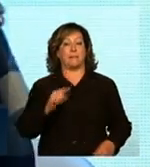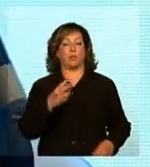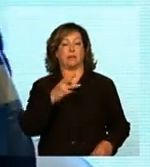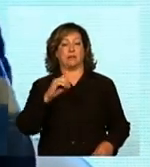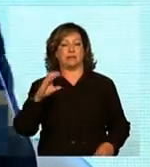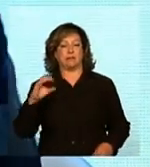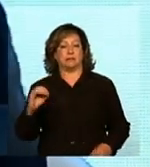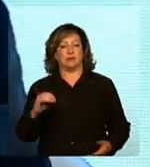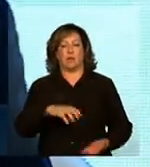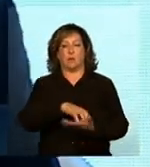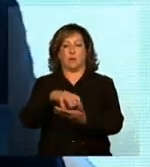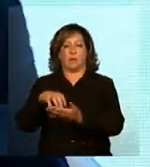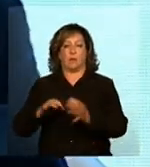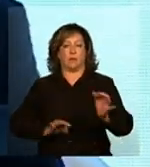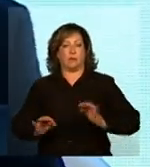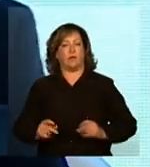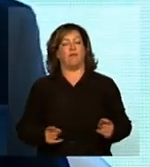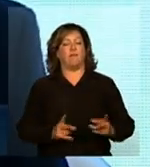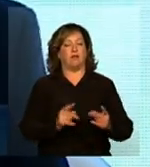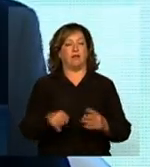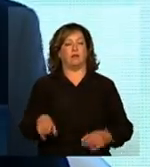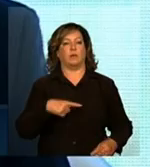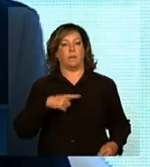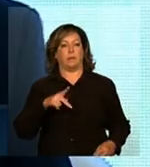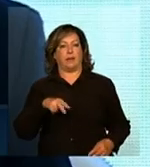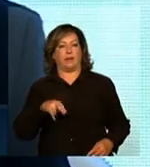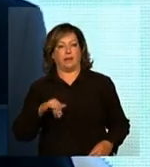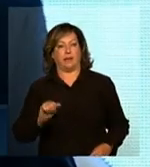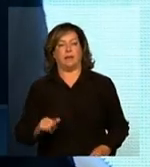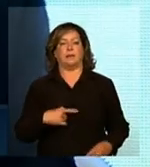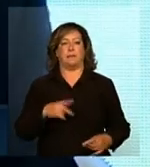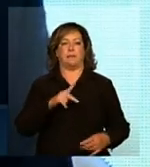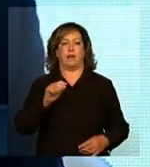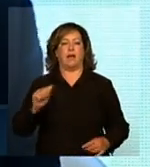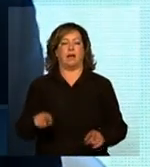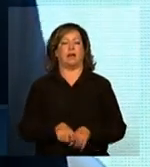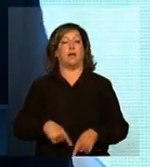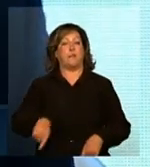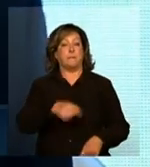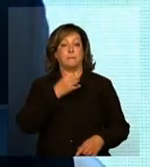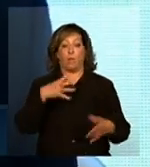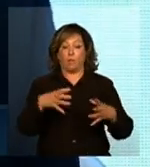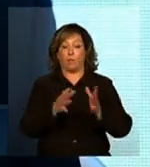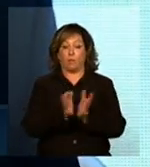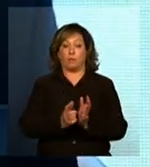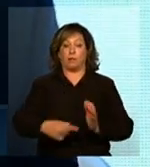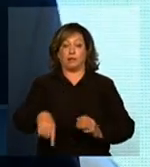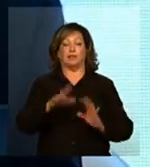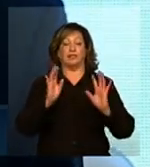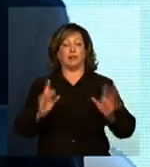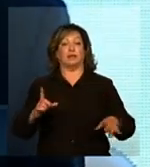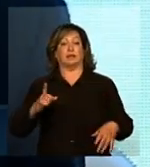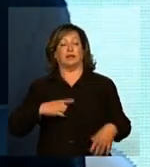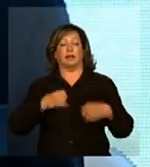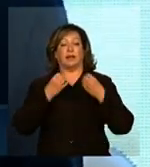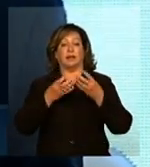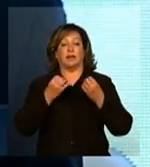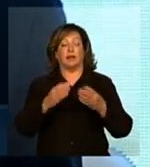vendem para o PAA, vendem para o PNAE, enfim, um número muito significativo. Boa parte delas já com a declaração de